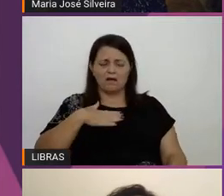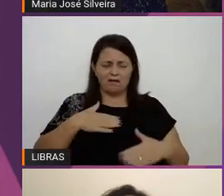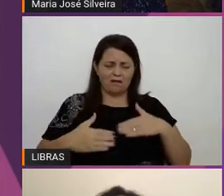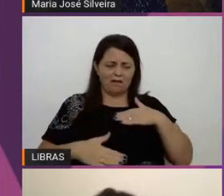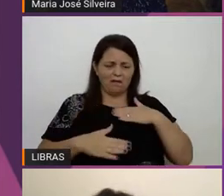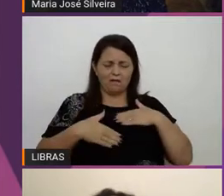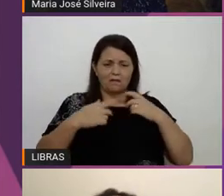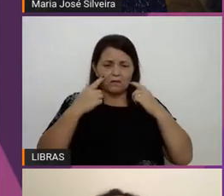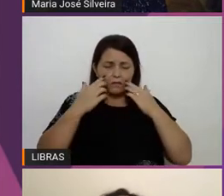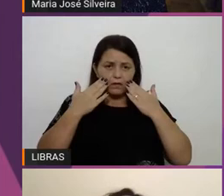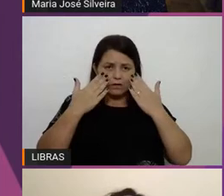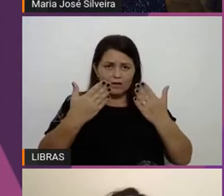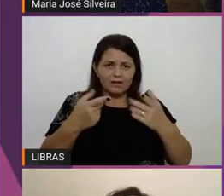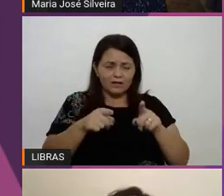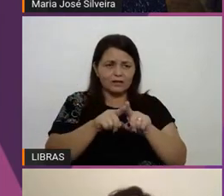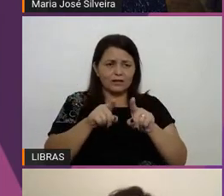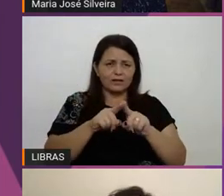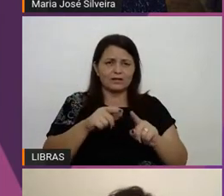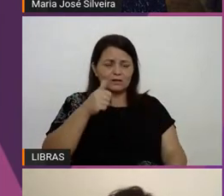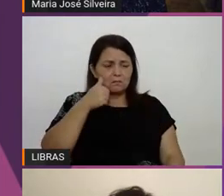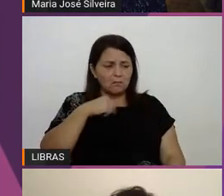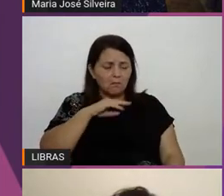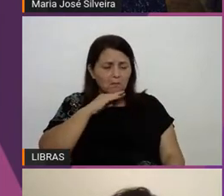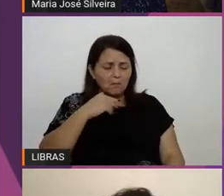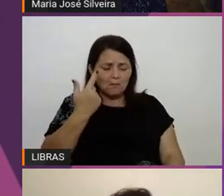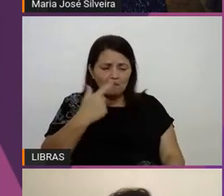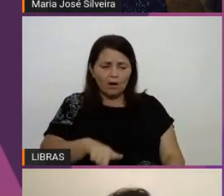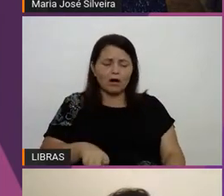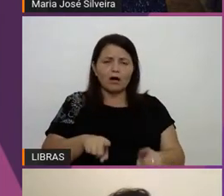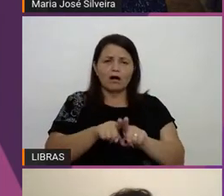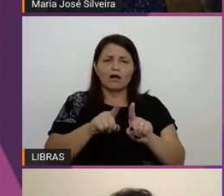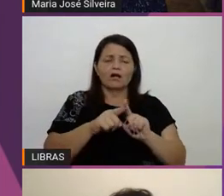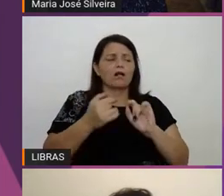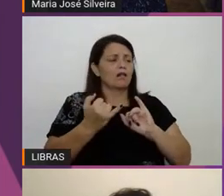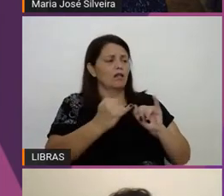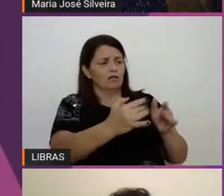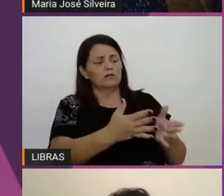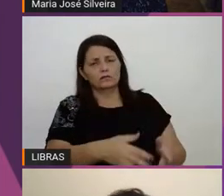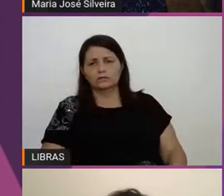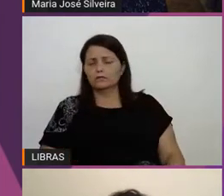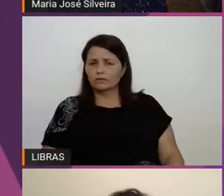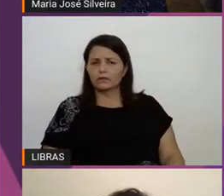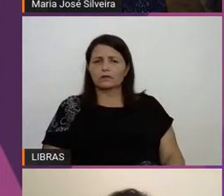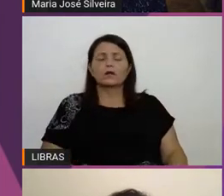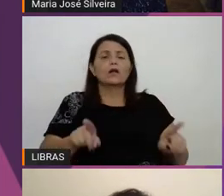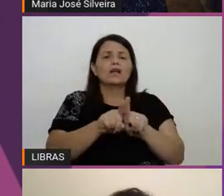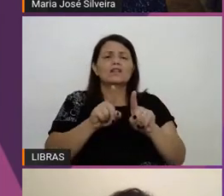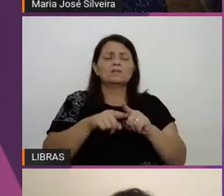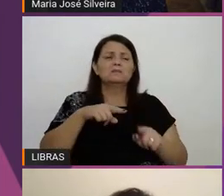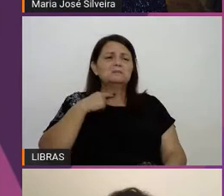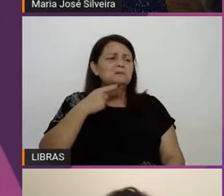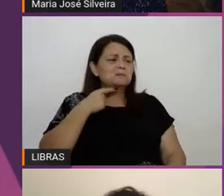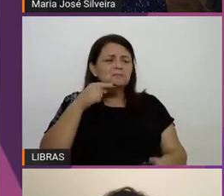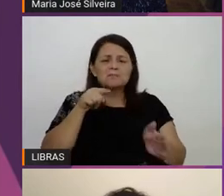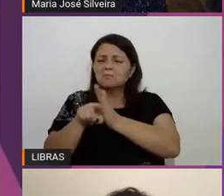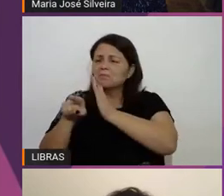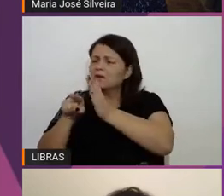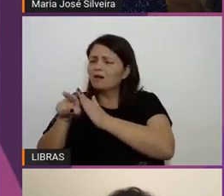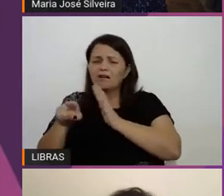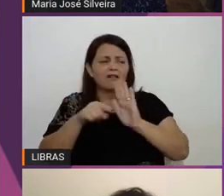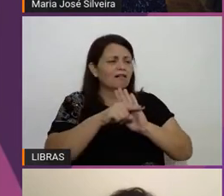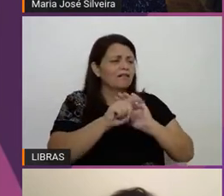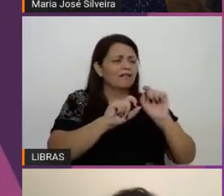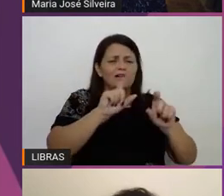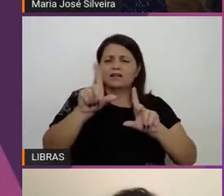vermelha na frente dela aqui só ri mesmo que não presta ela ia dizer também não adiantava perguntar porque ninguém